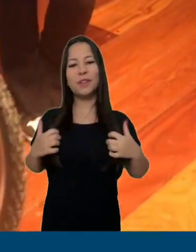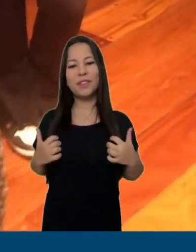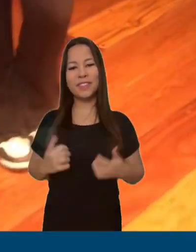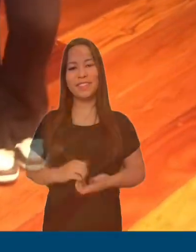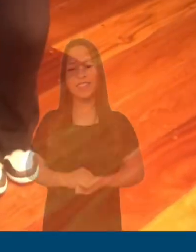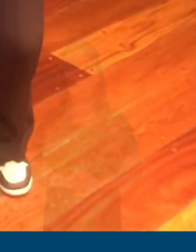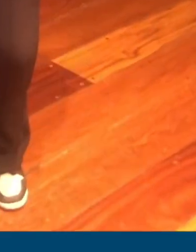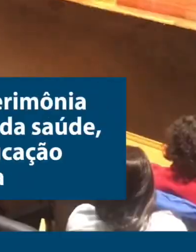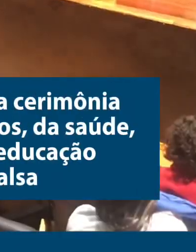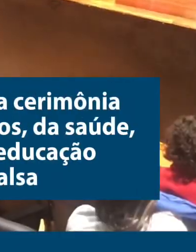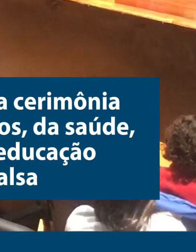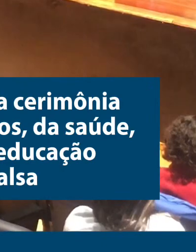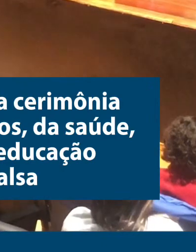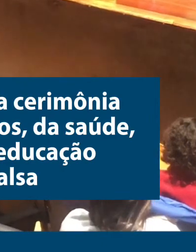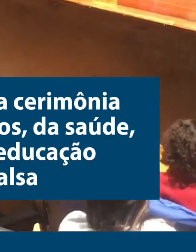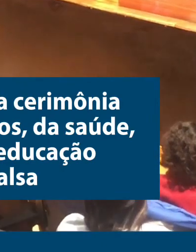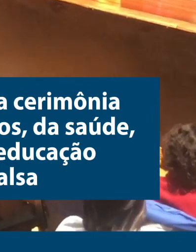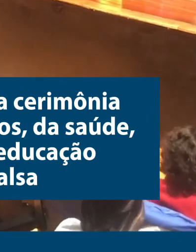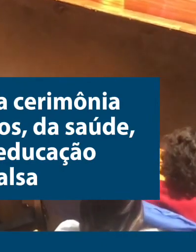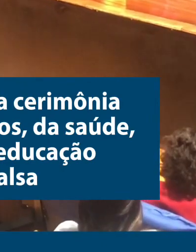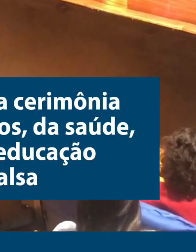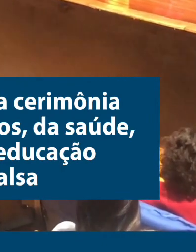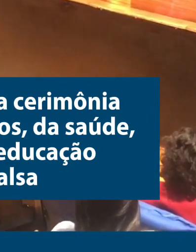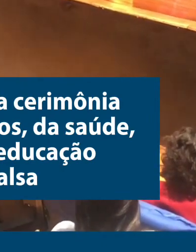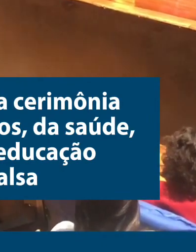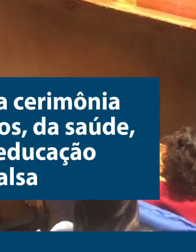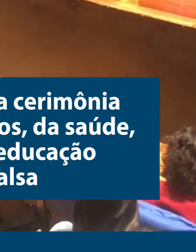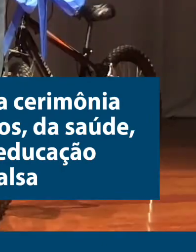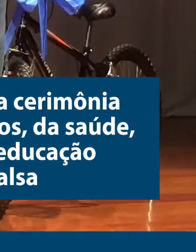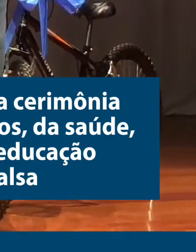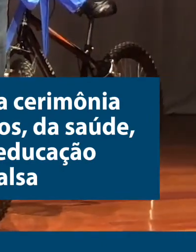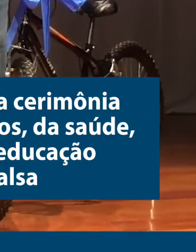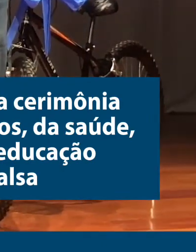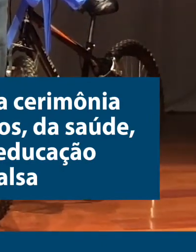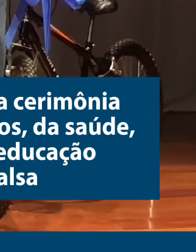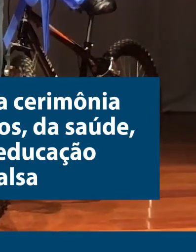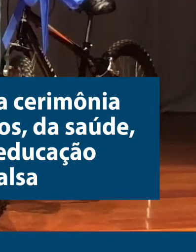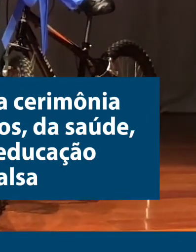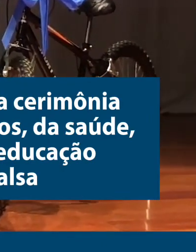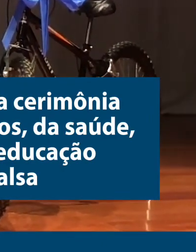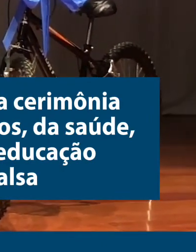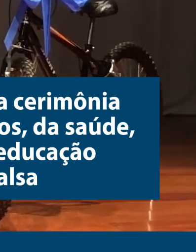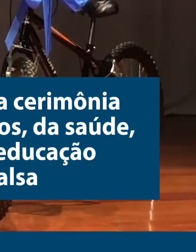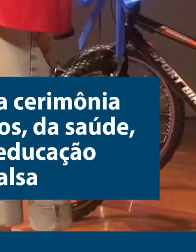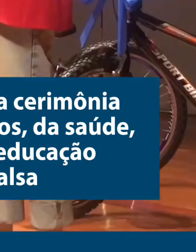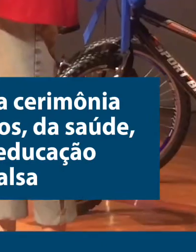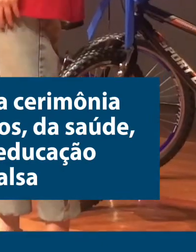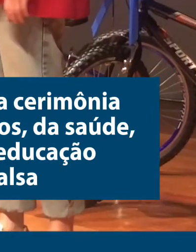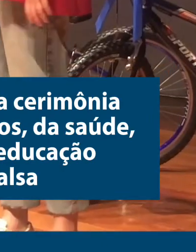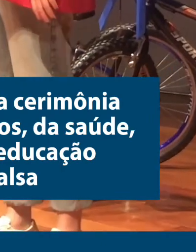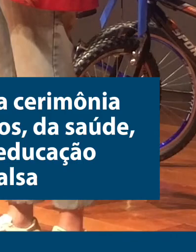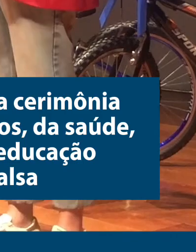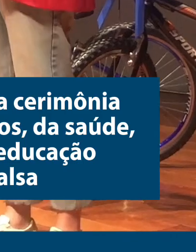heróis e heroínas.